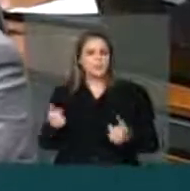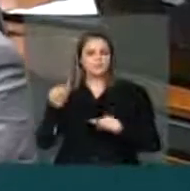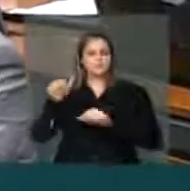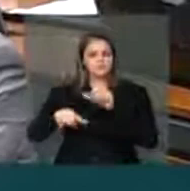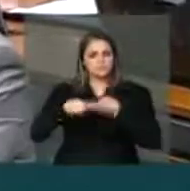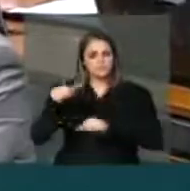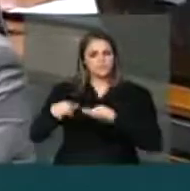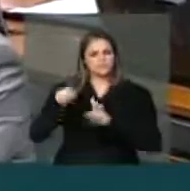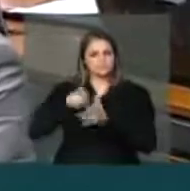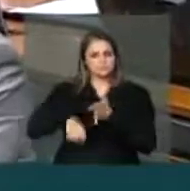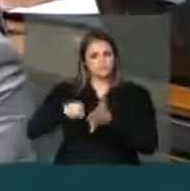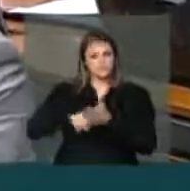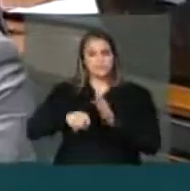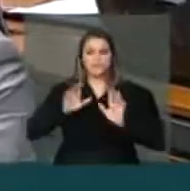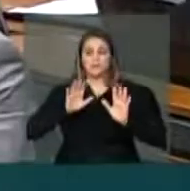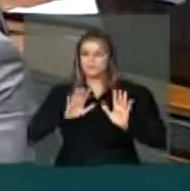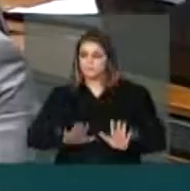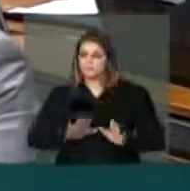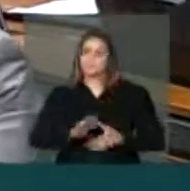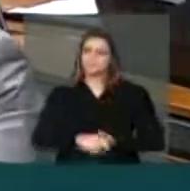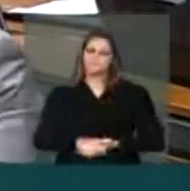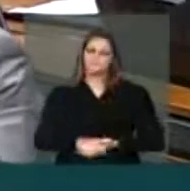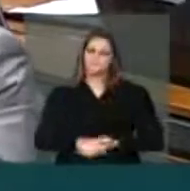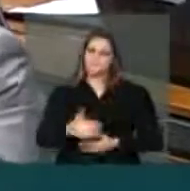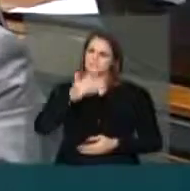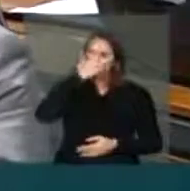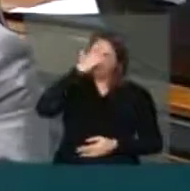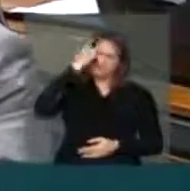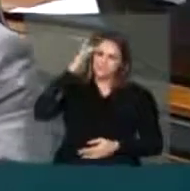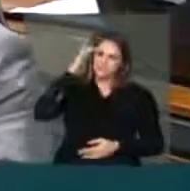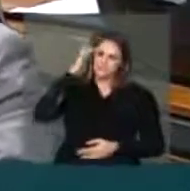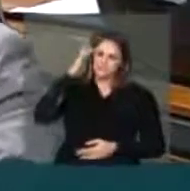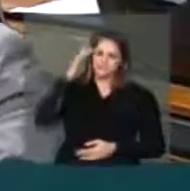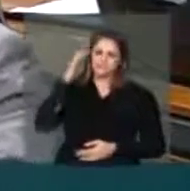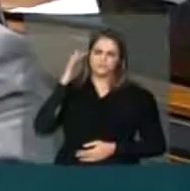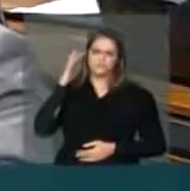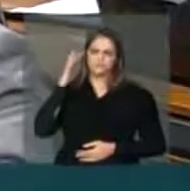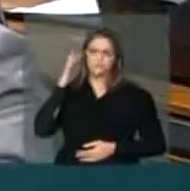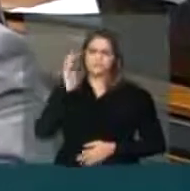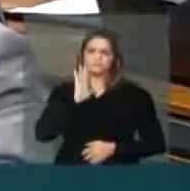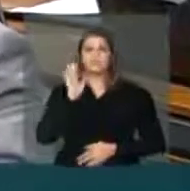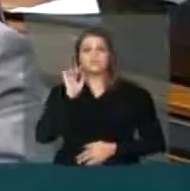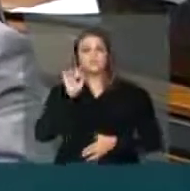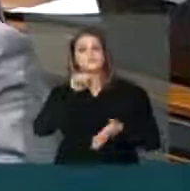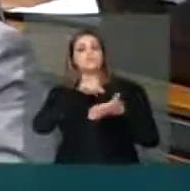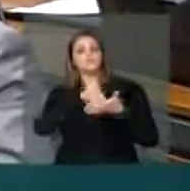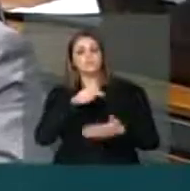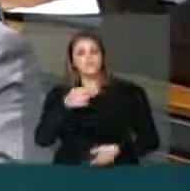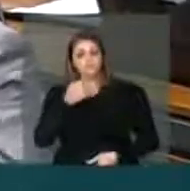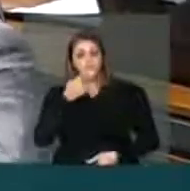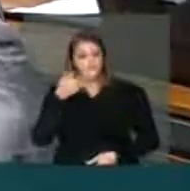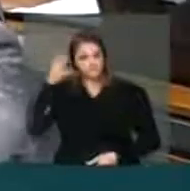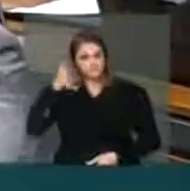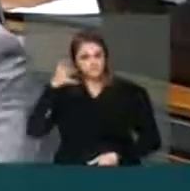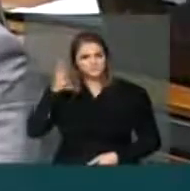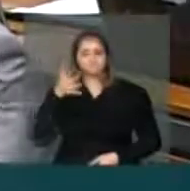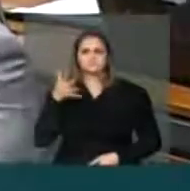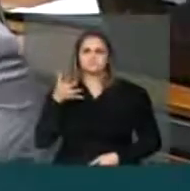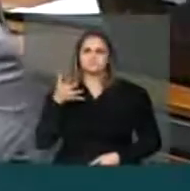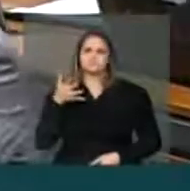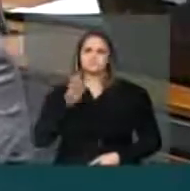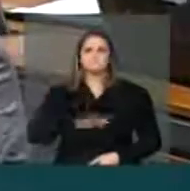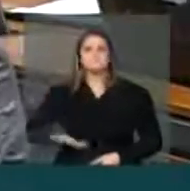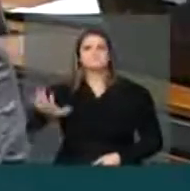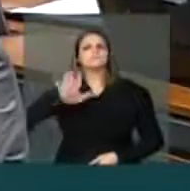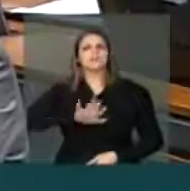comentar as colocações que foram trazidas aqui por Vossa Excelência em relação ao cenário